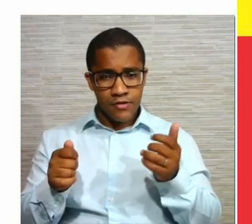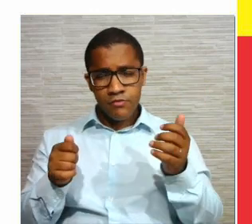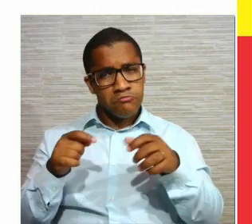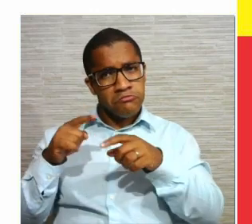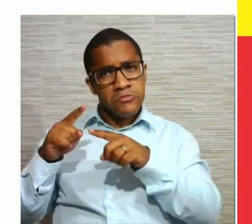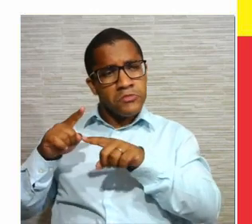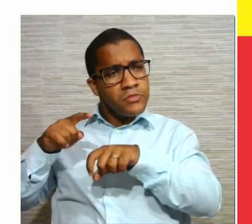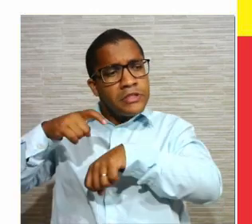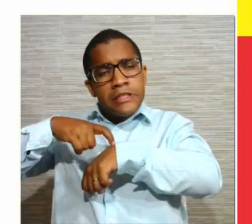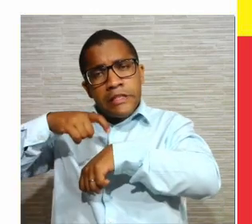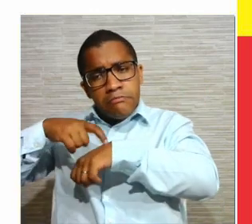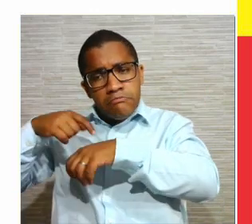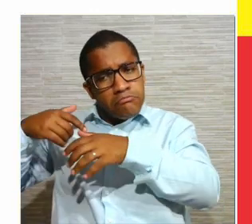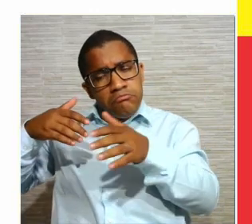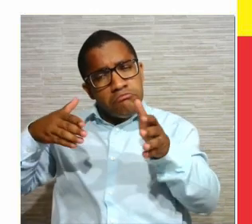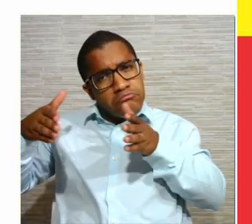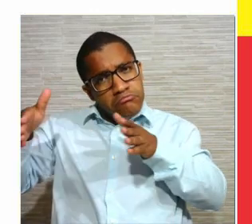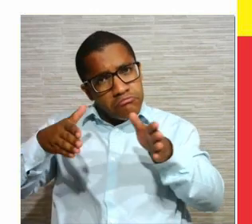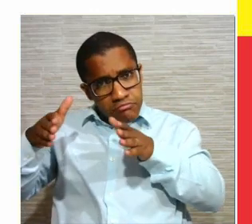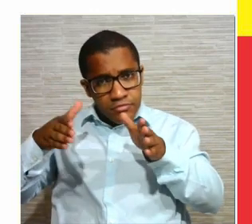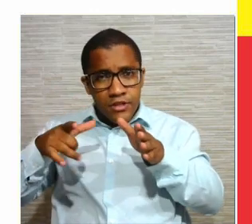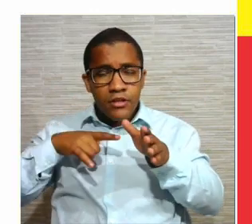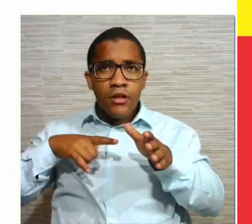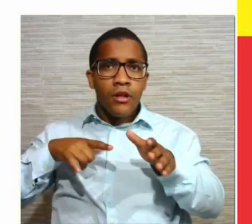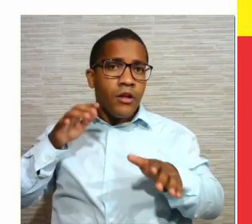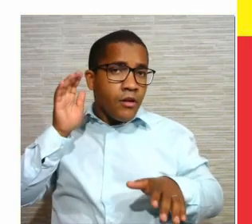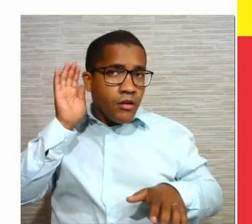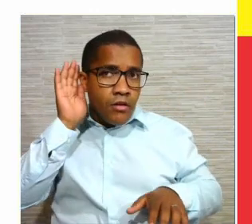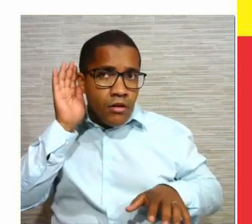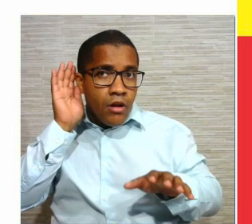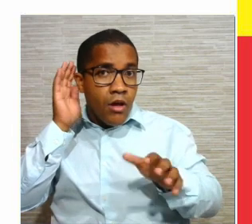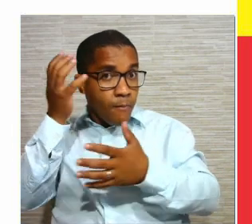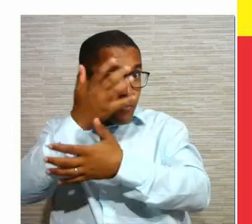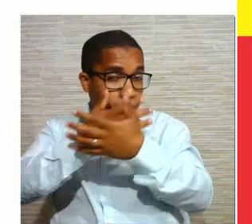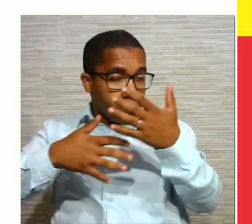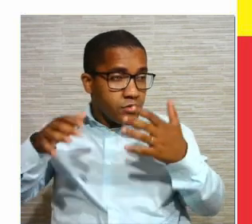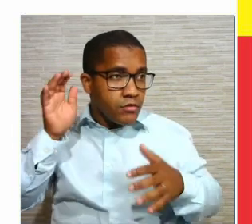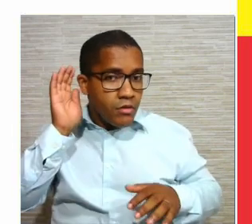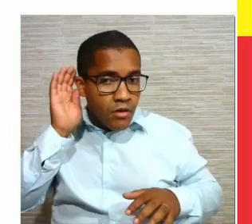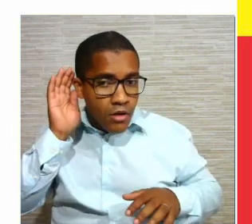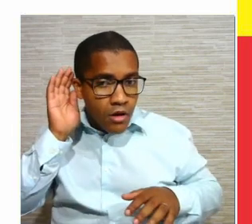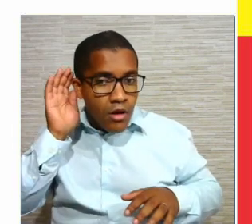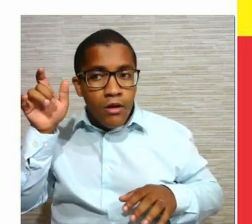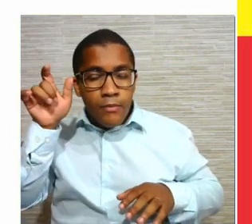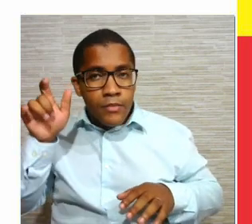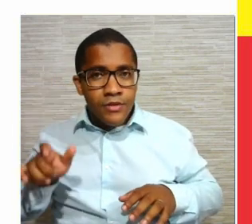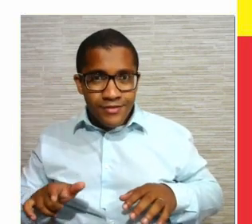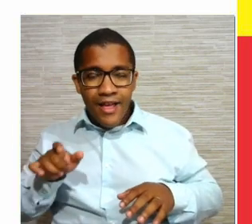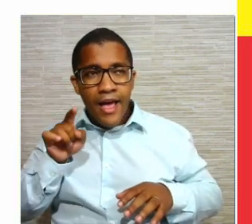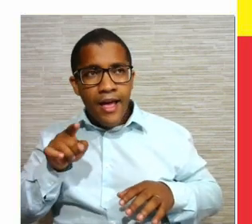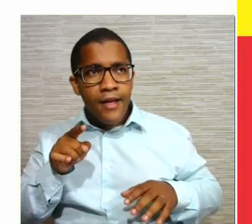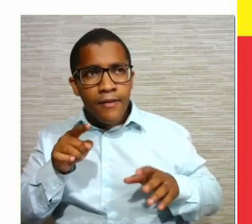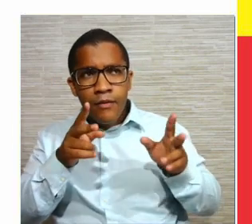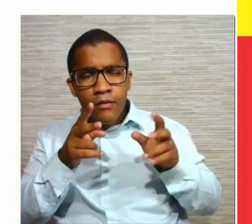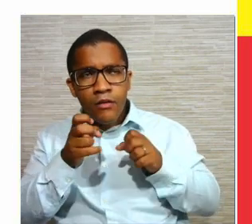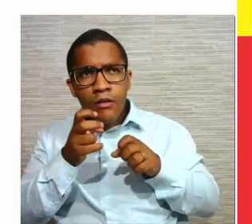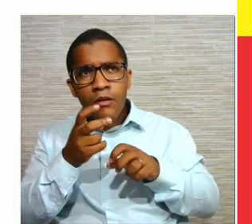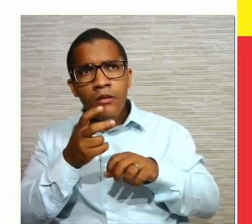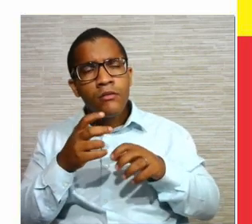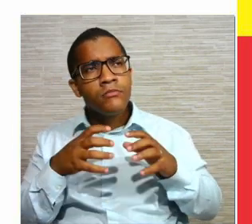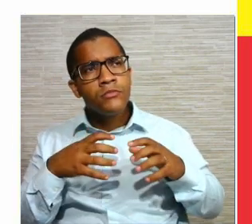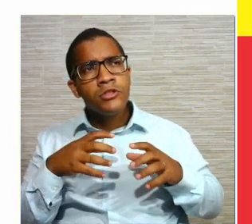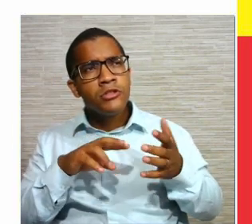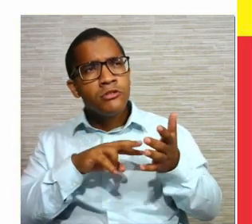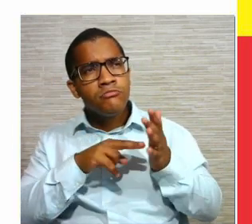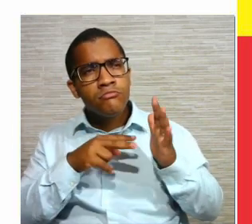Quando se ouve uma música, existe uma predisposição do ouvinte na percepção dos sons, procurando e criando sentido e